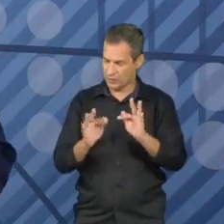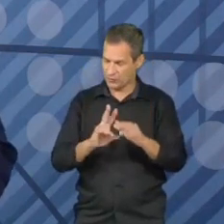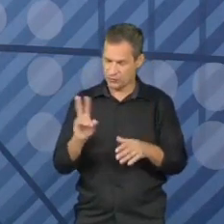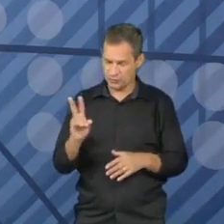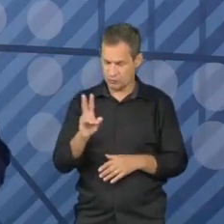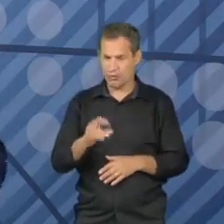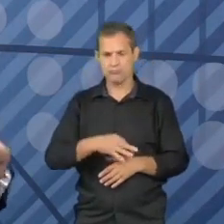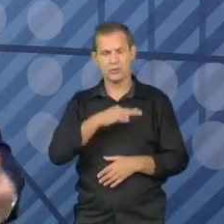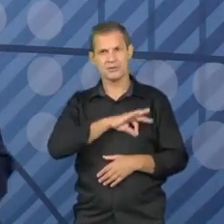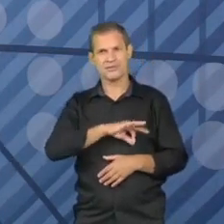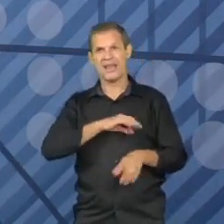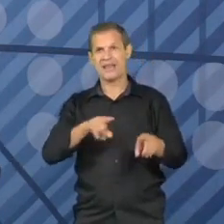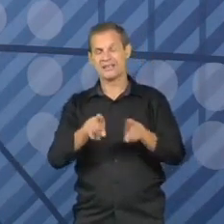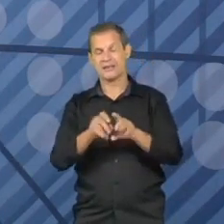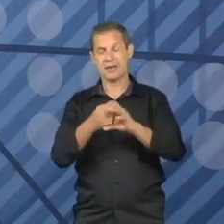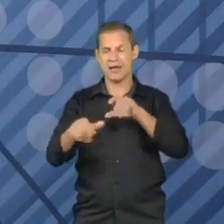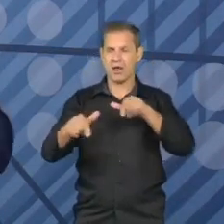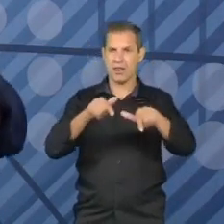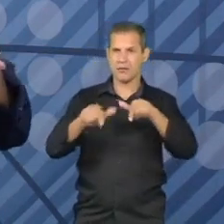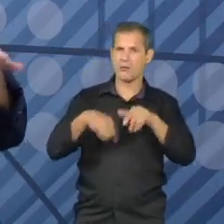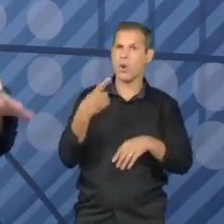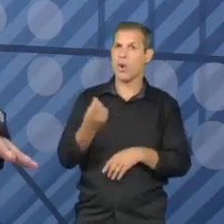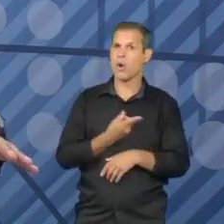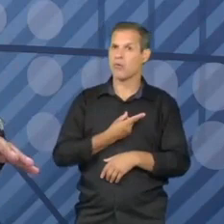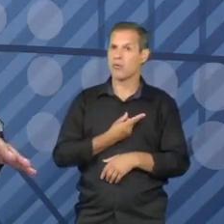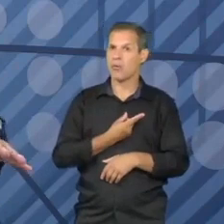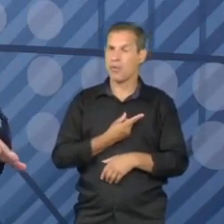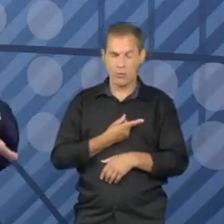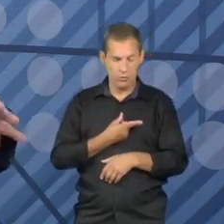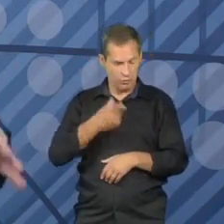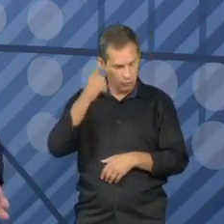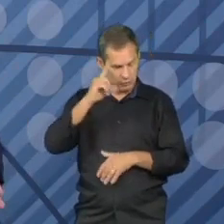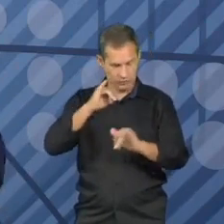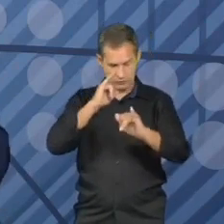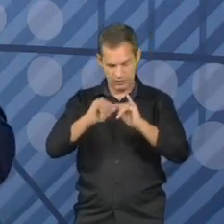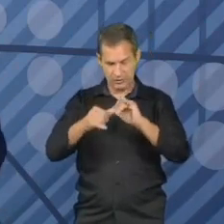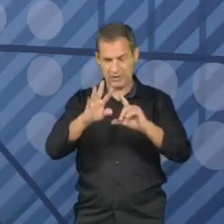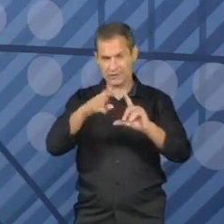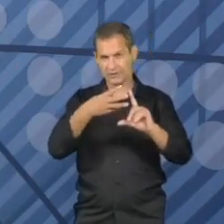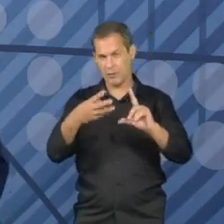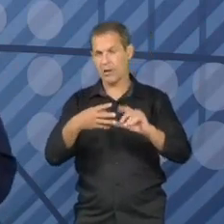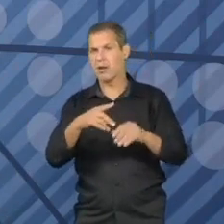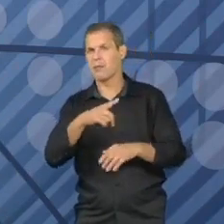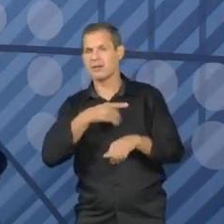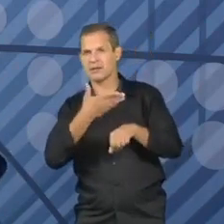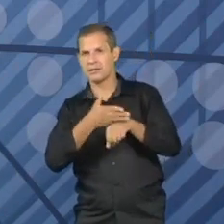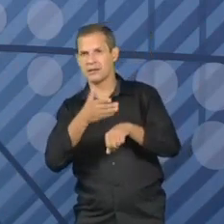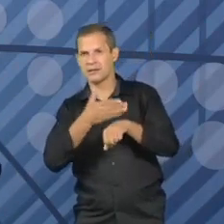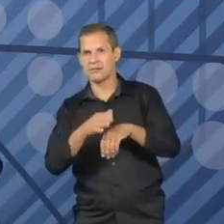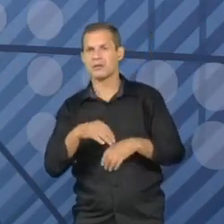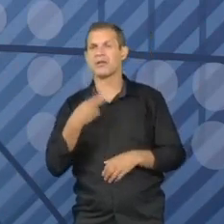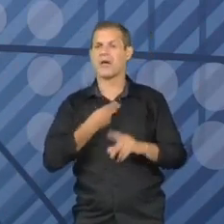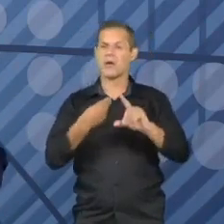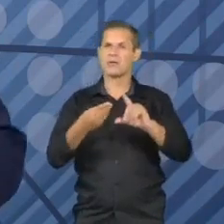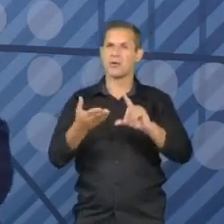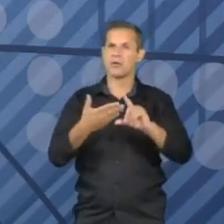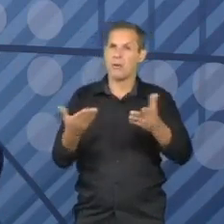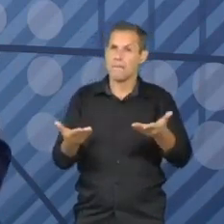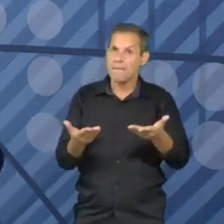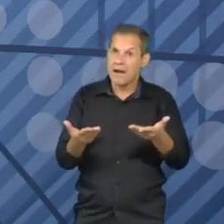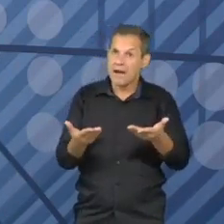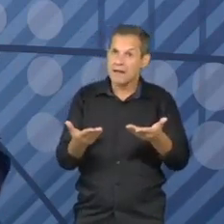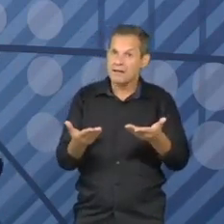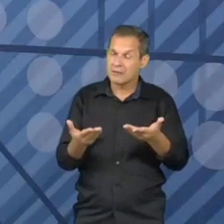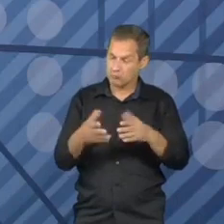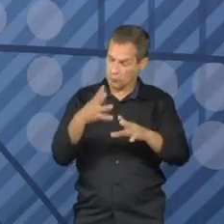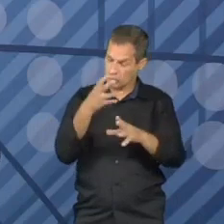da remuneração e também as condições de trabalho. Nós vamos retirar informações dessa tabela para colocar em prática na aula de hoje. E aí